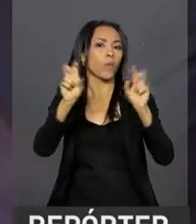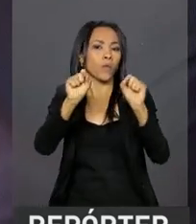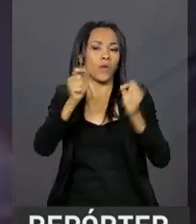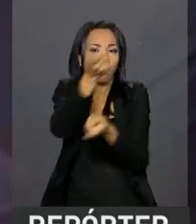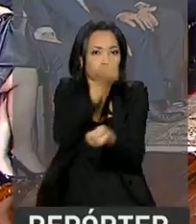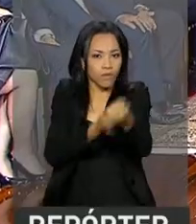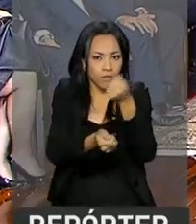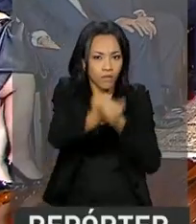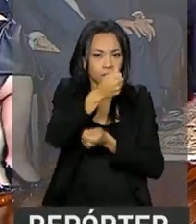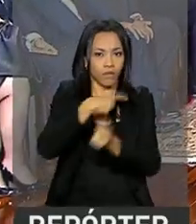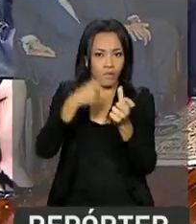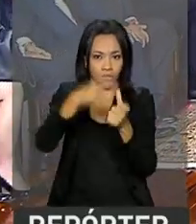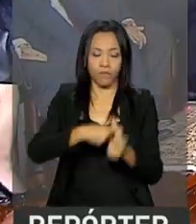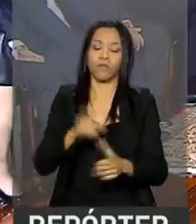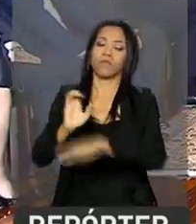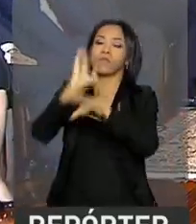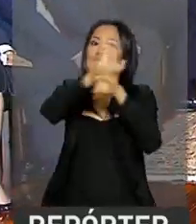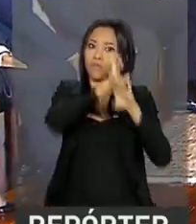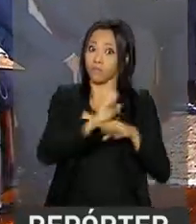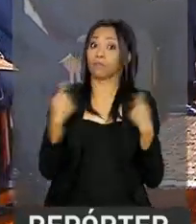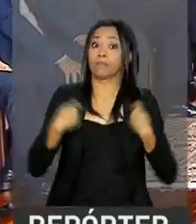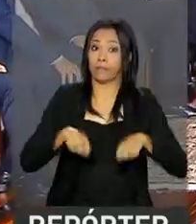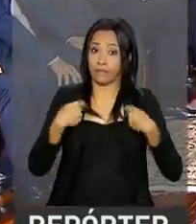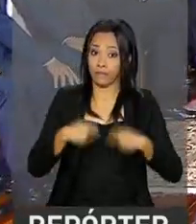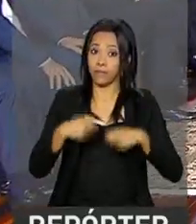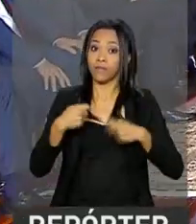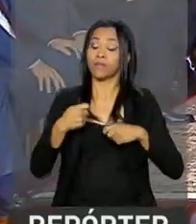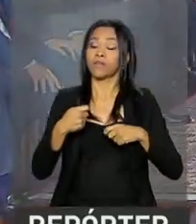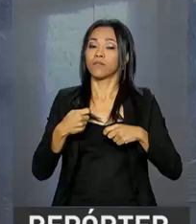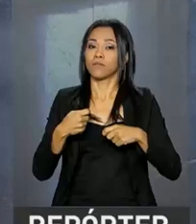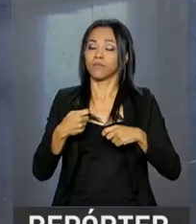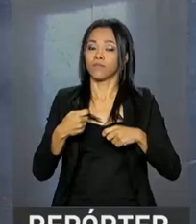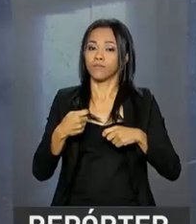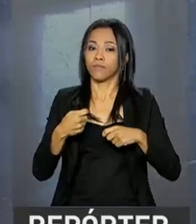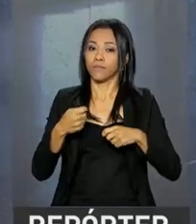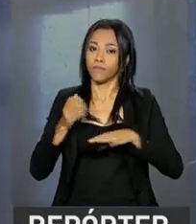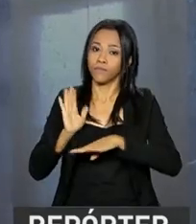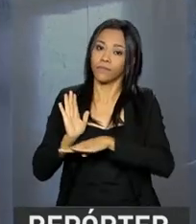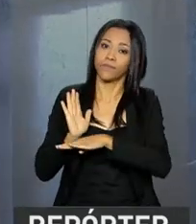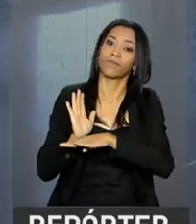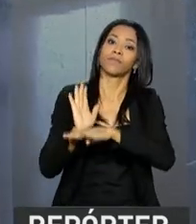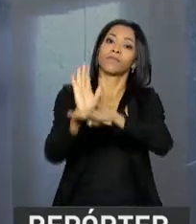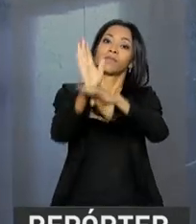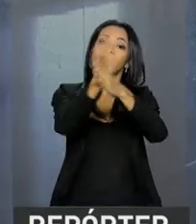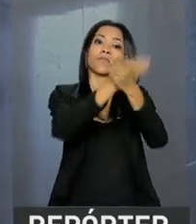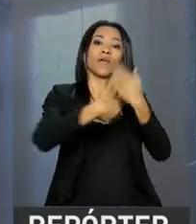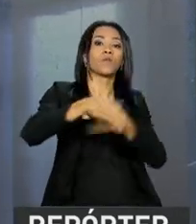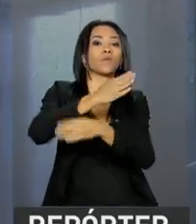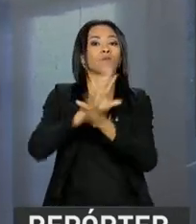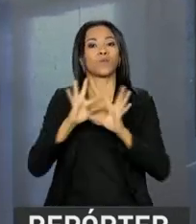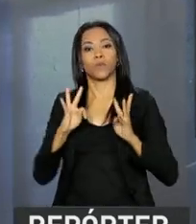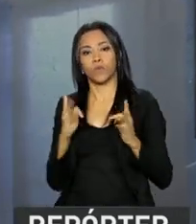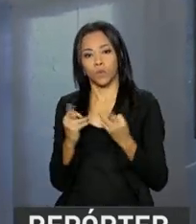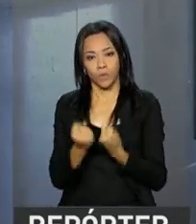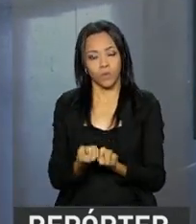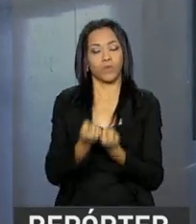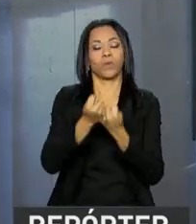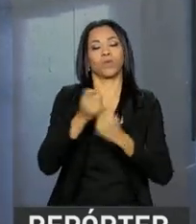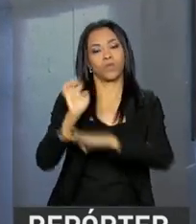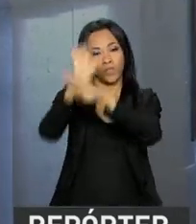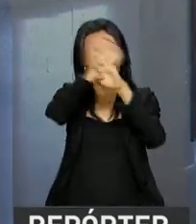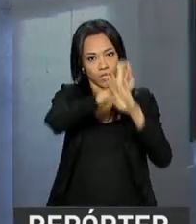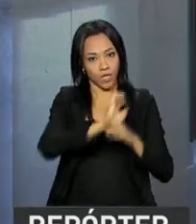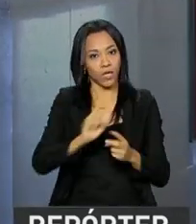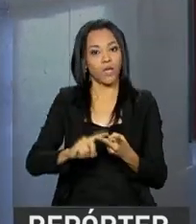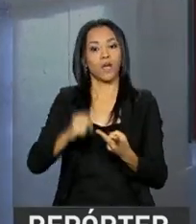Estados e tem que beneficiar todos todas as partes envolvidas, ou seja, a União, os Estados e